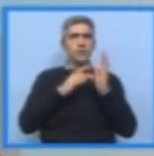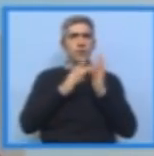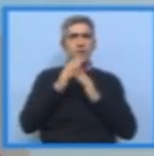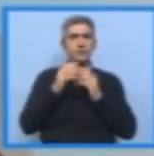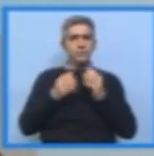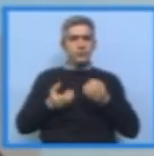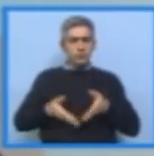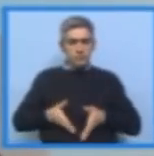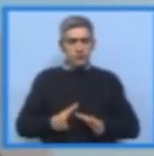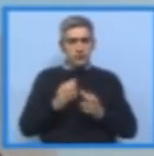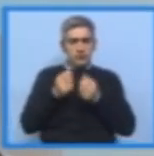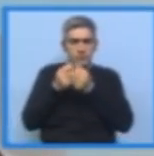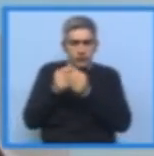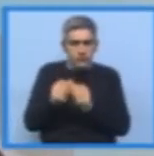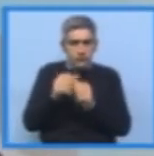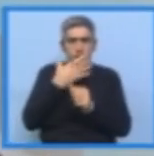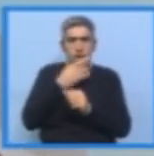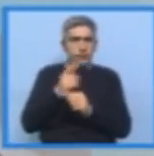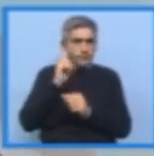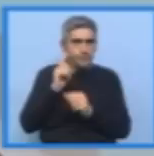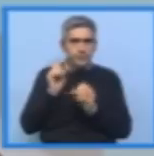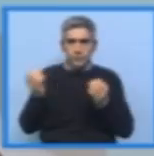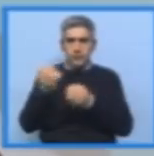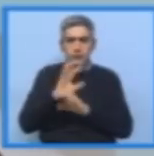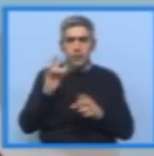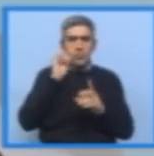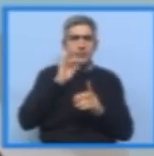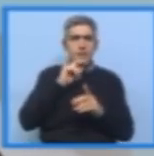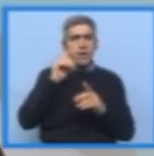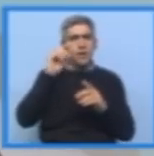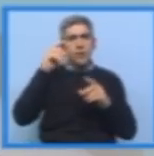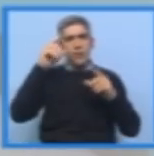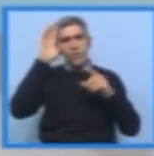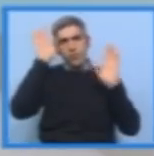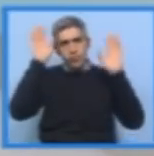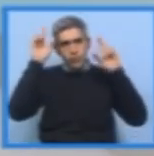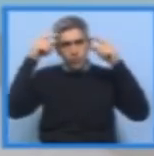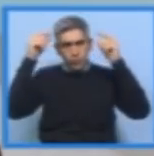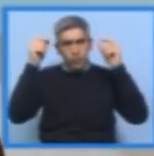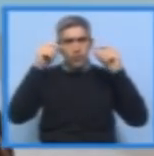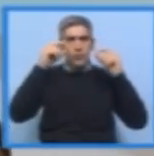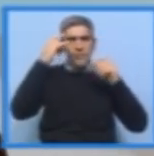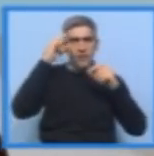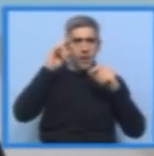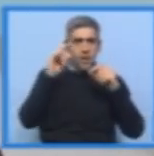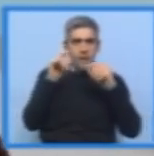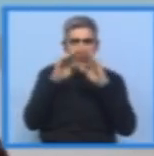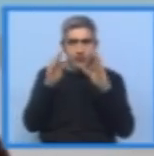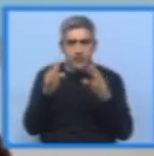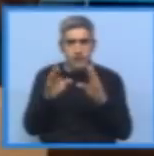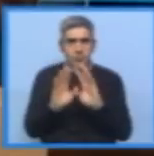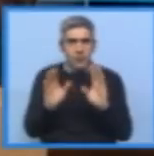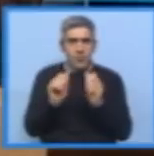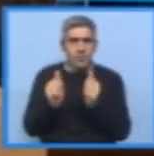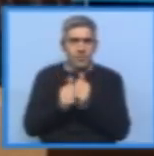escondido no Natal, não é? Não estava lá ninguém, só o pai e a mãe, um burrito e uma vaquita do presépio, dizemos nós. Era a companhia